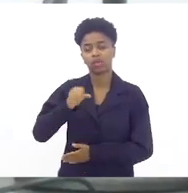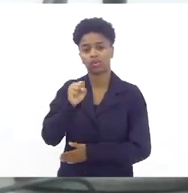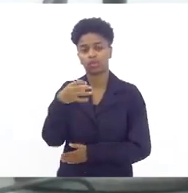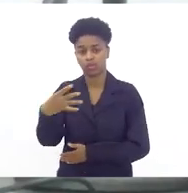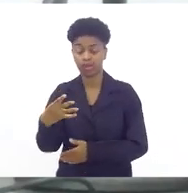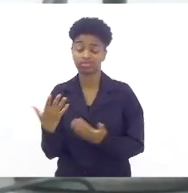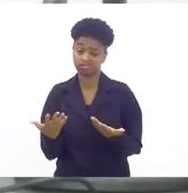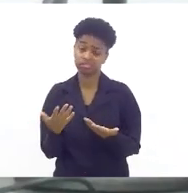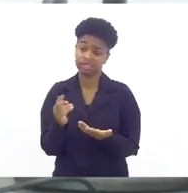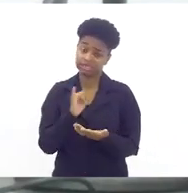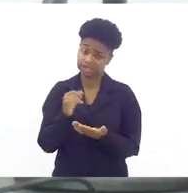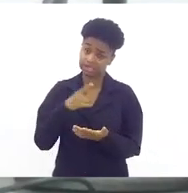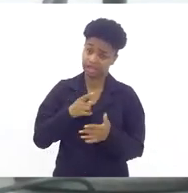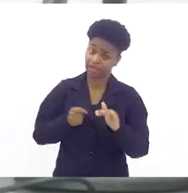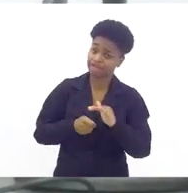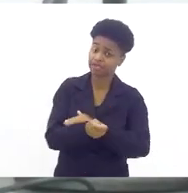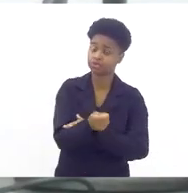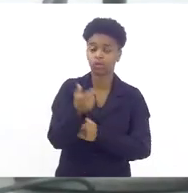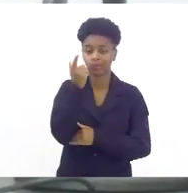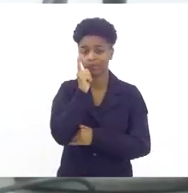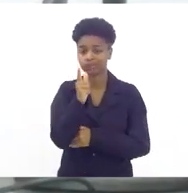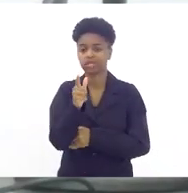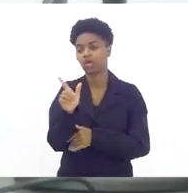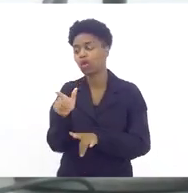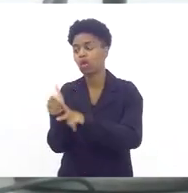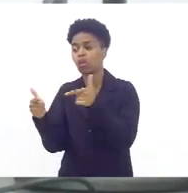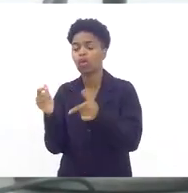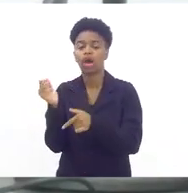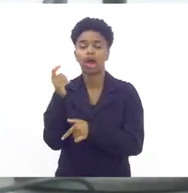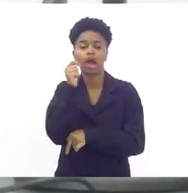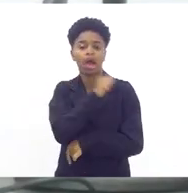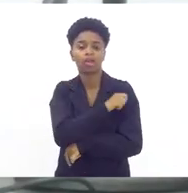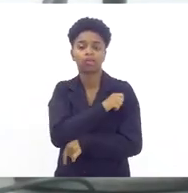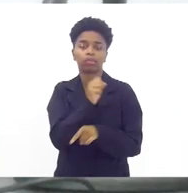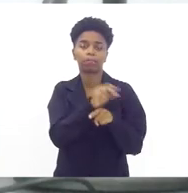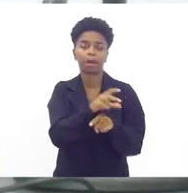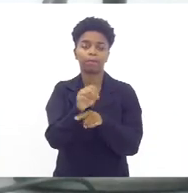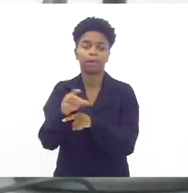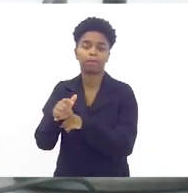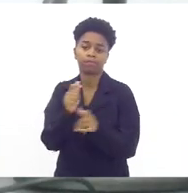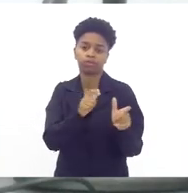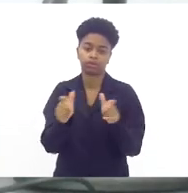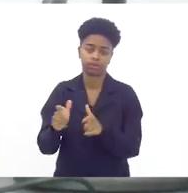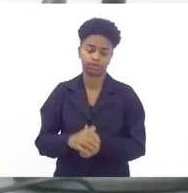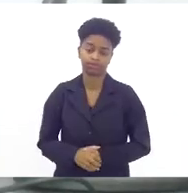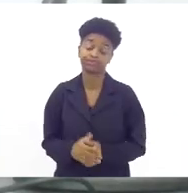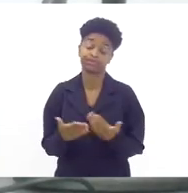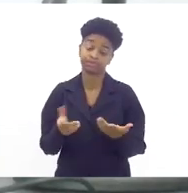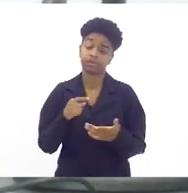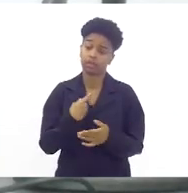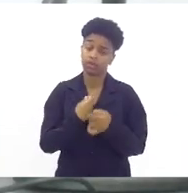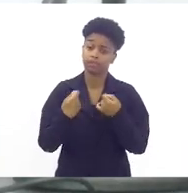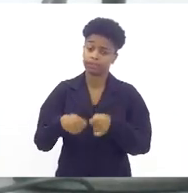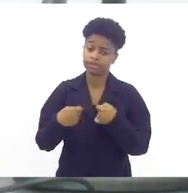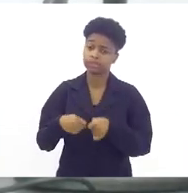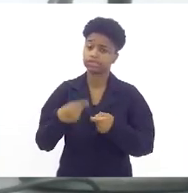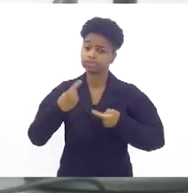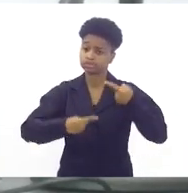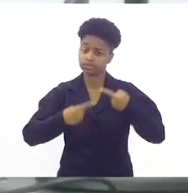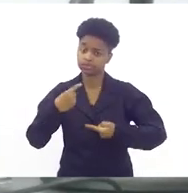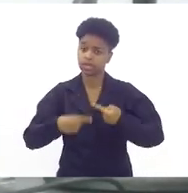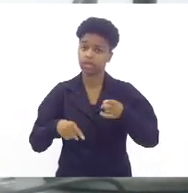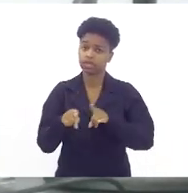possível né Se tivesse investimento mais matrículas ali nesses locais e a gente precisa disputar essa